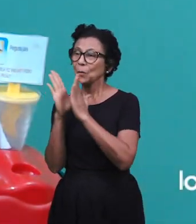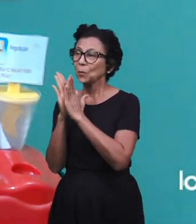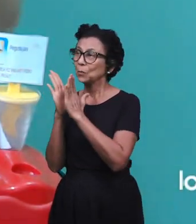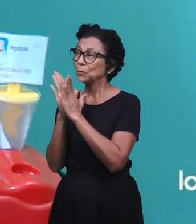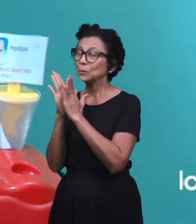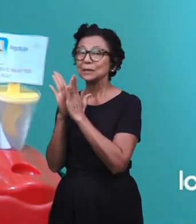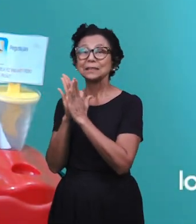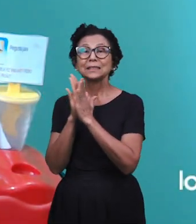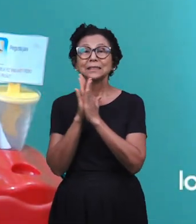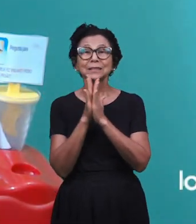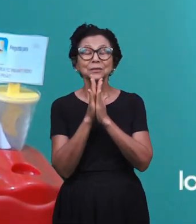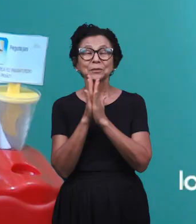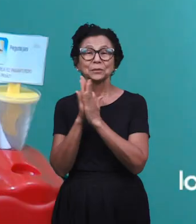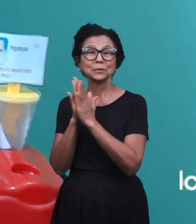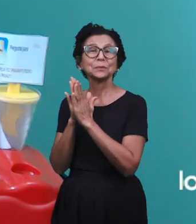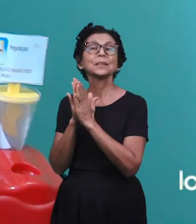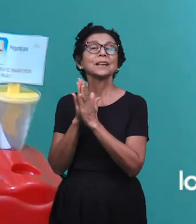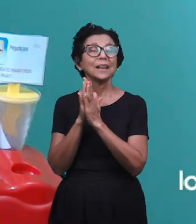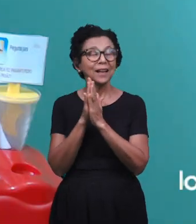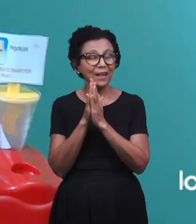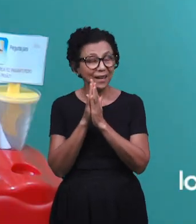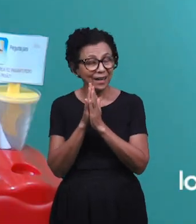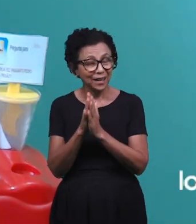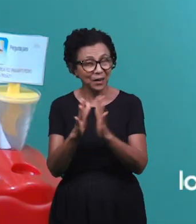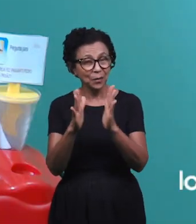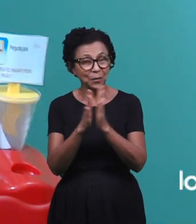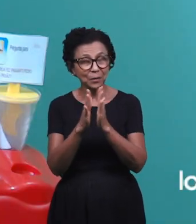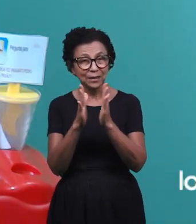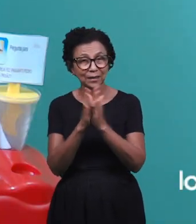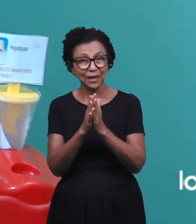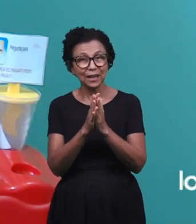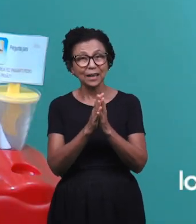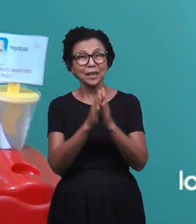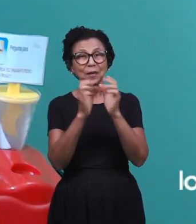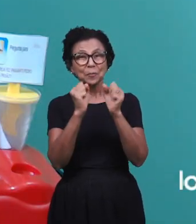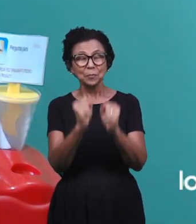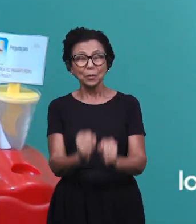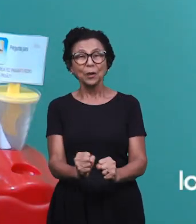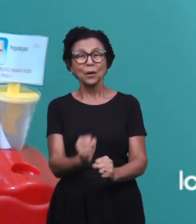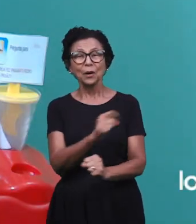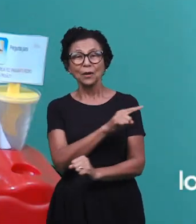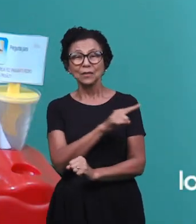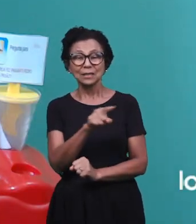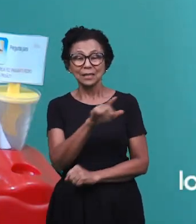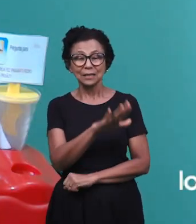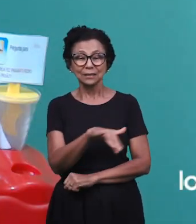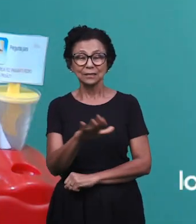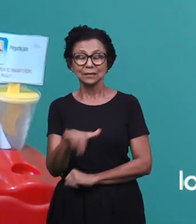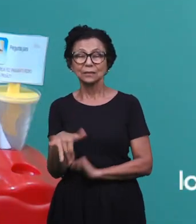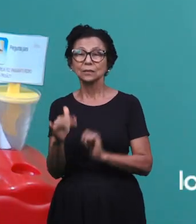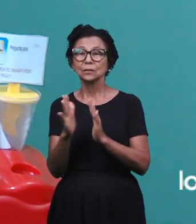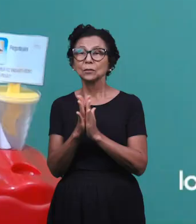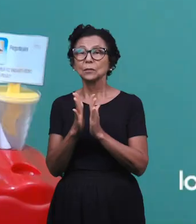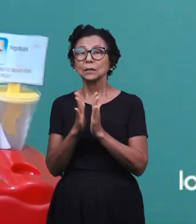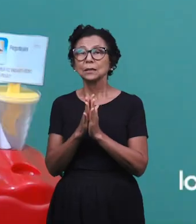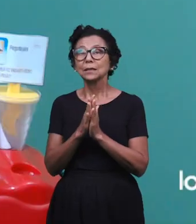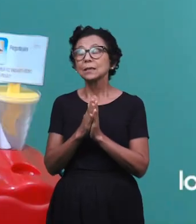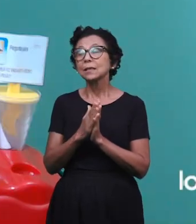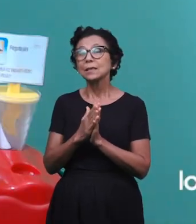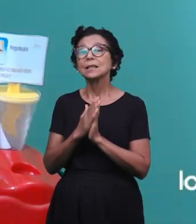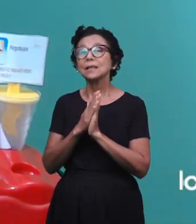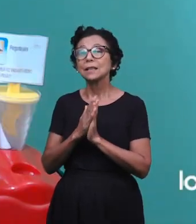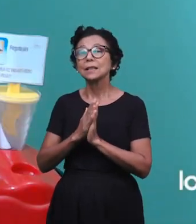estão orando. Isso mesmo, você pode orar ao Senhor. Você pode